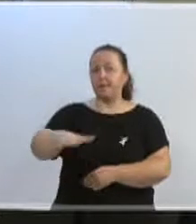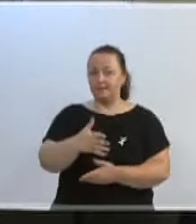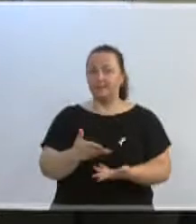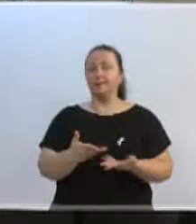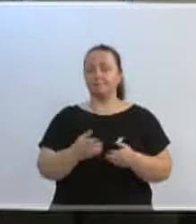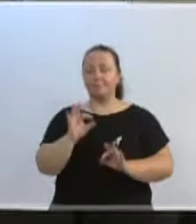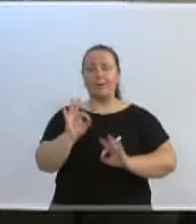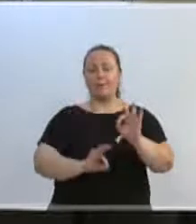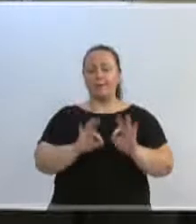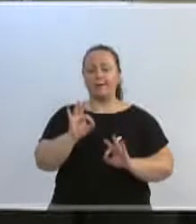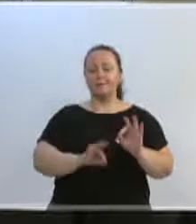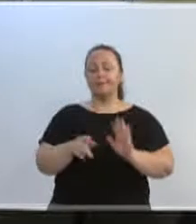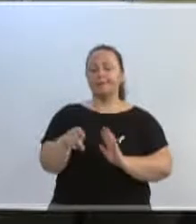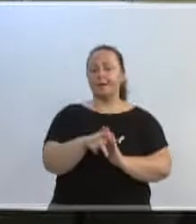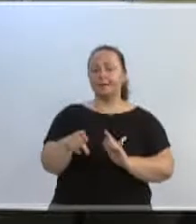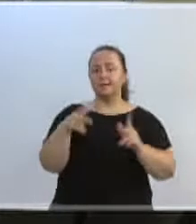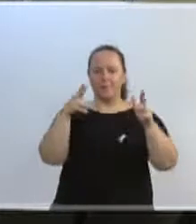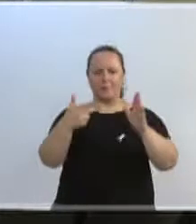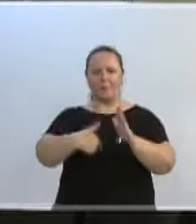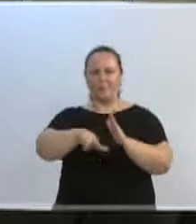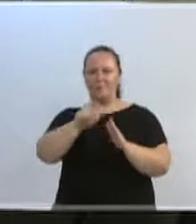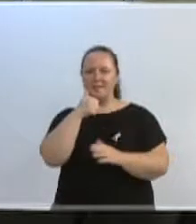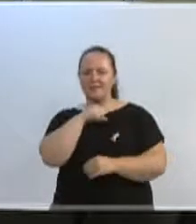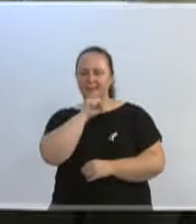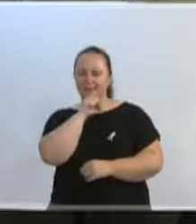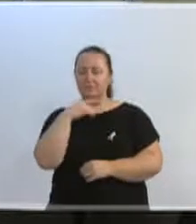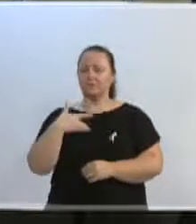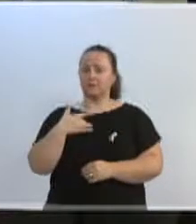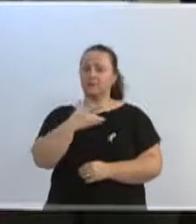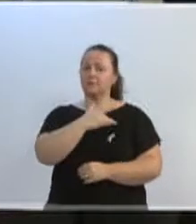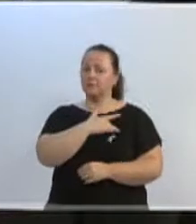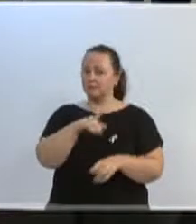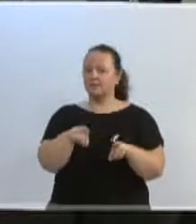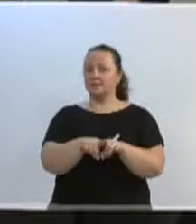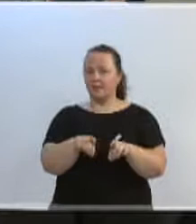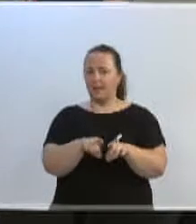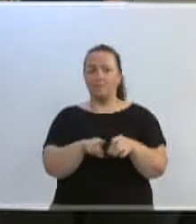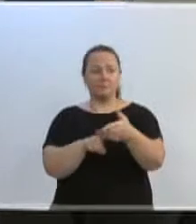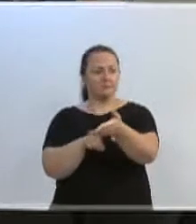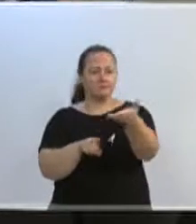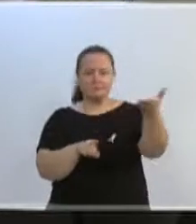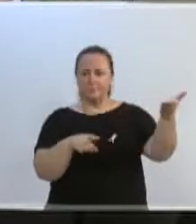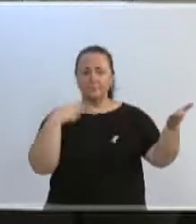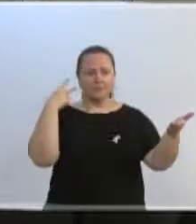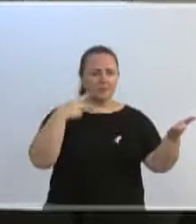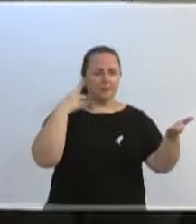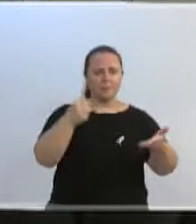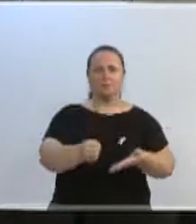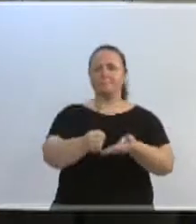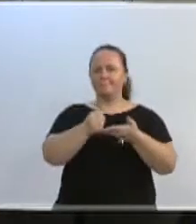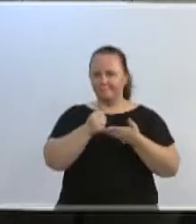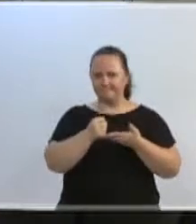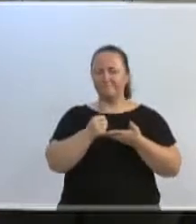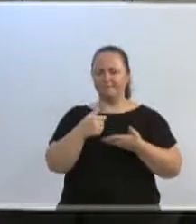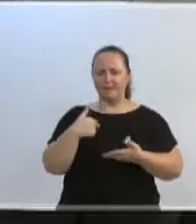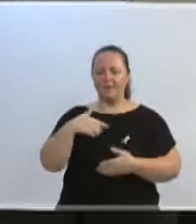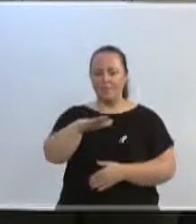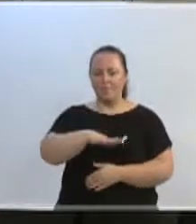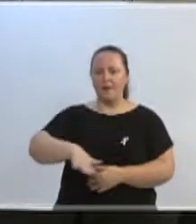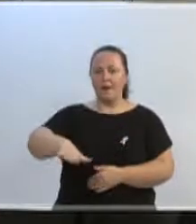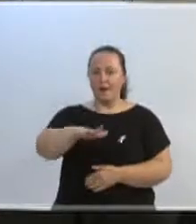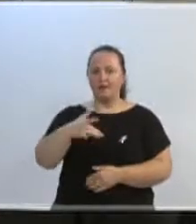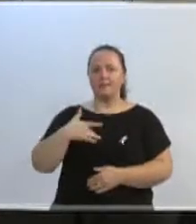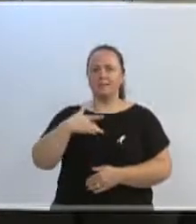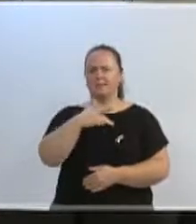como a Simone falou. Na saúde, nós temos que ter, tá, vereadores, me ajudem aí, porque onde eu estou na saúde,